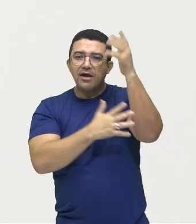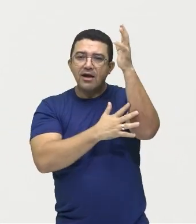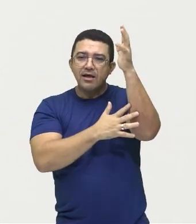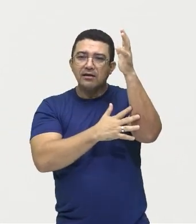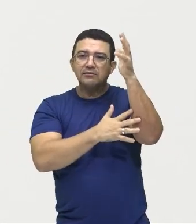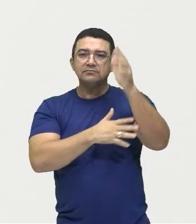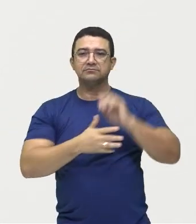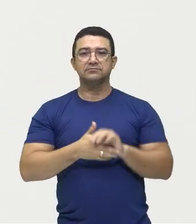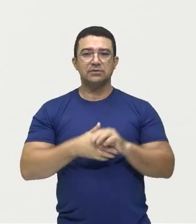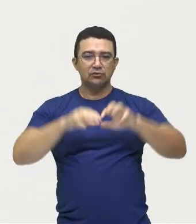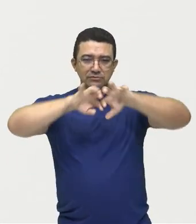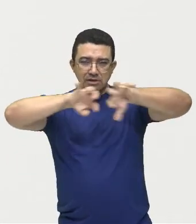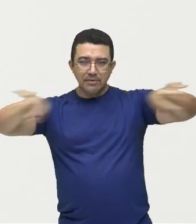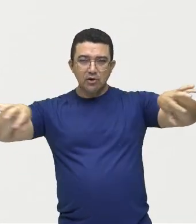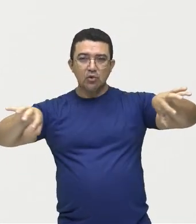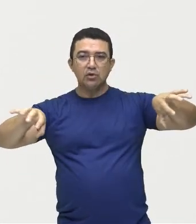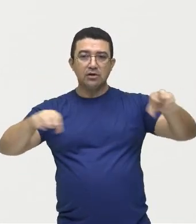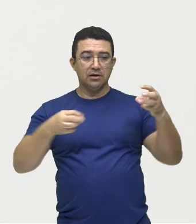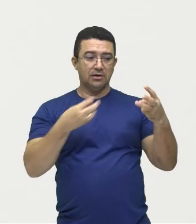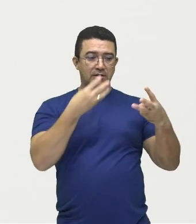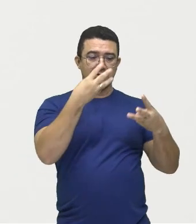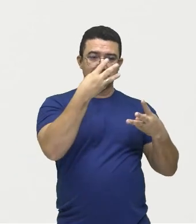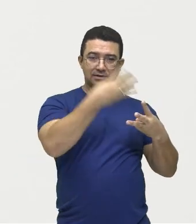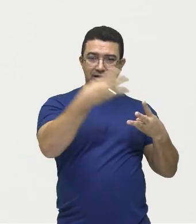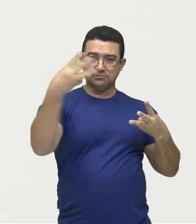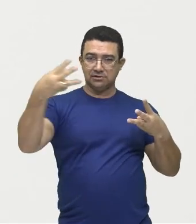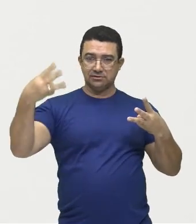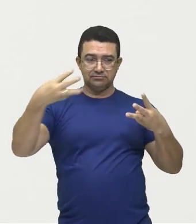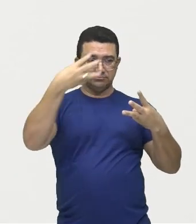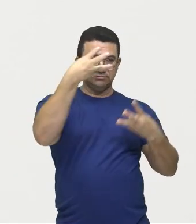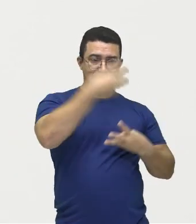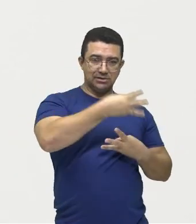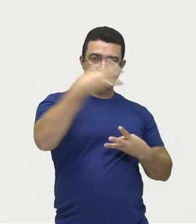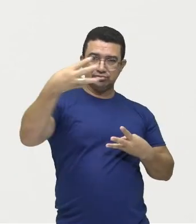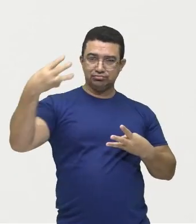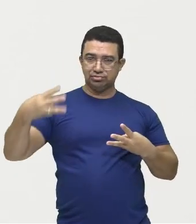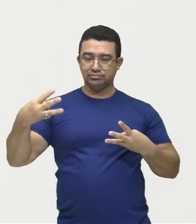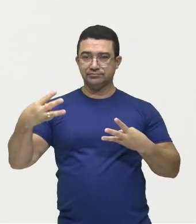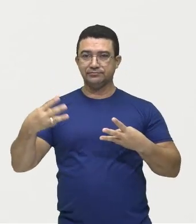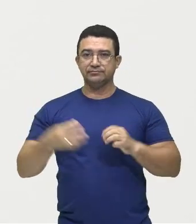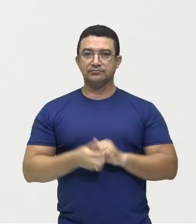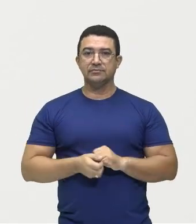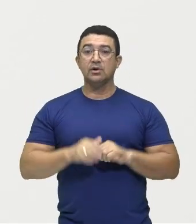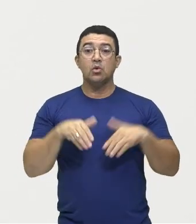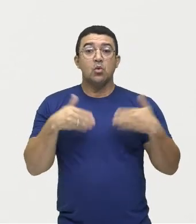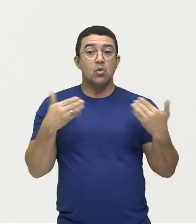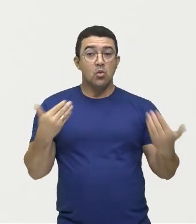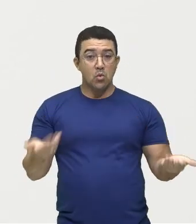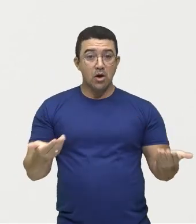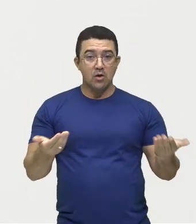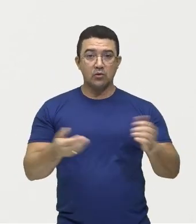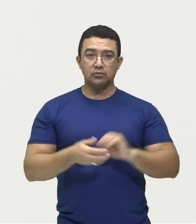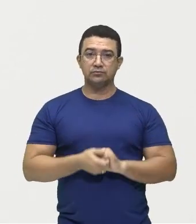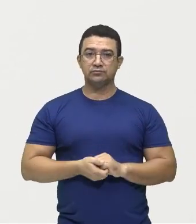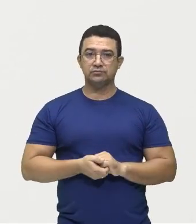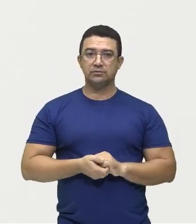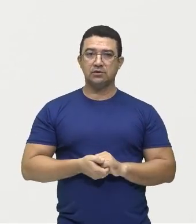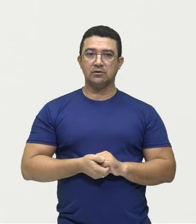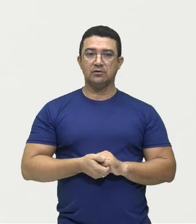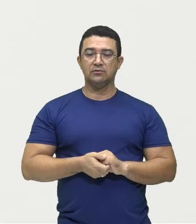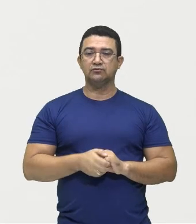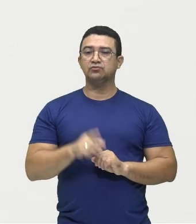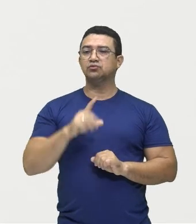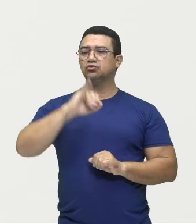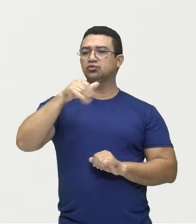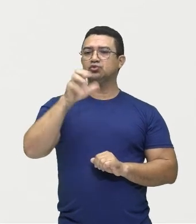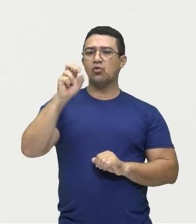e as separou em trios para montar seus triângulos. Em qual alternativa